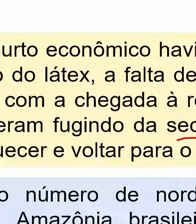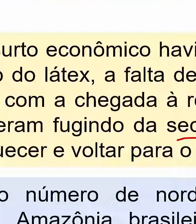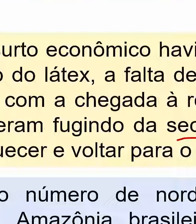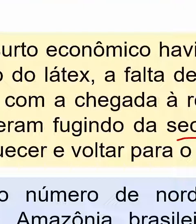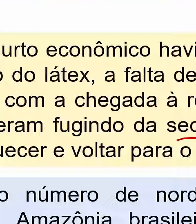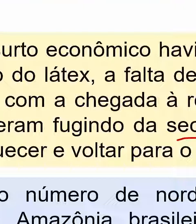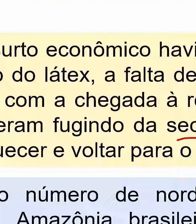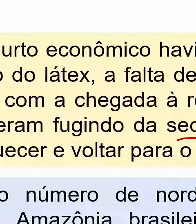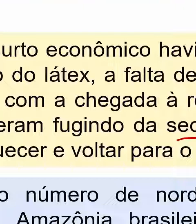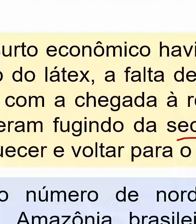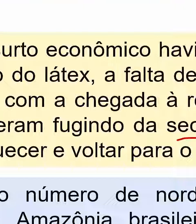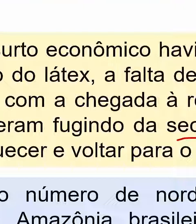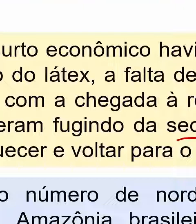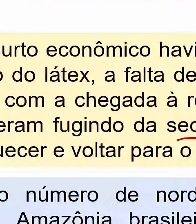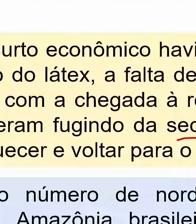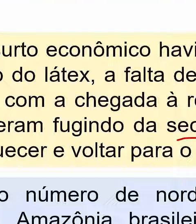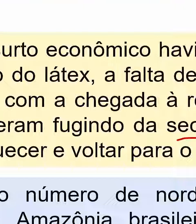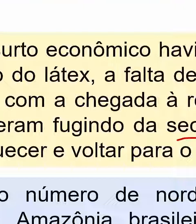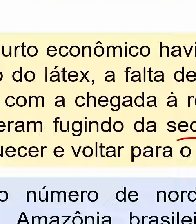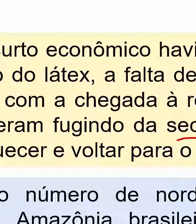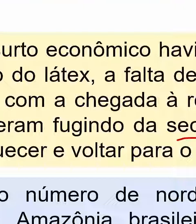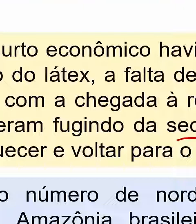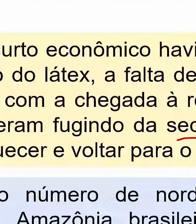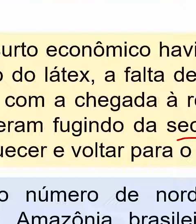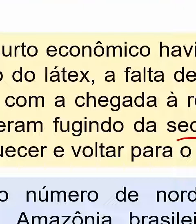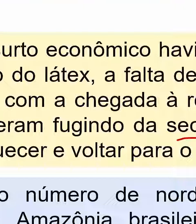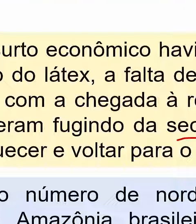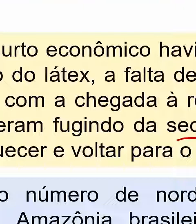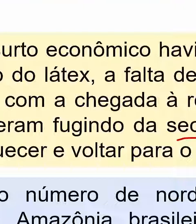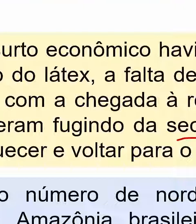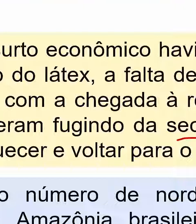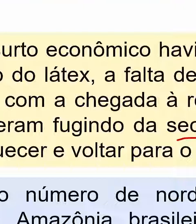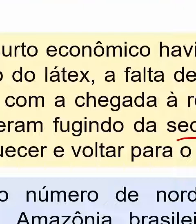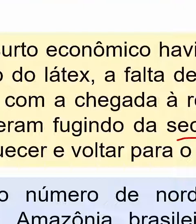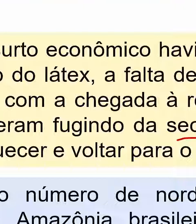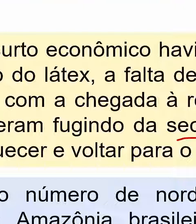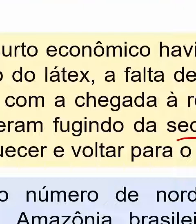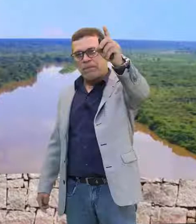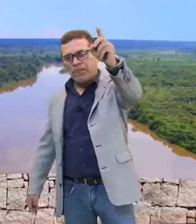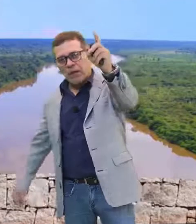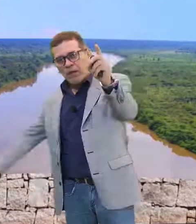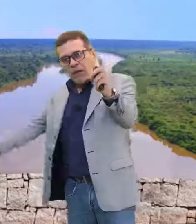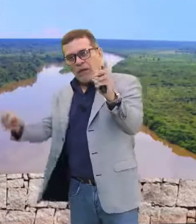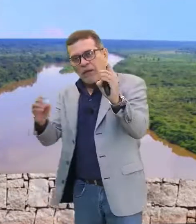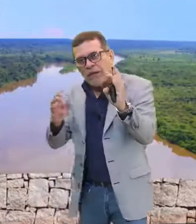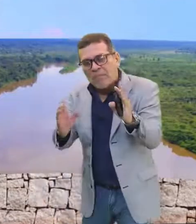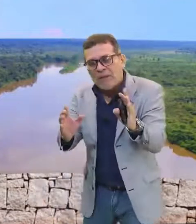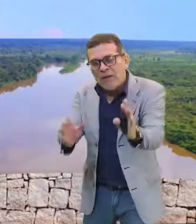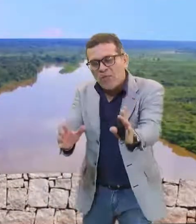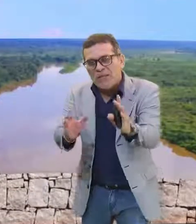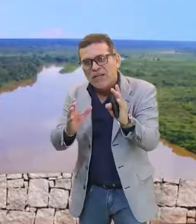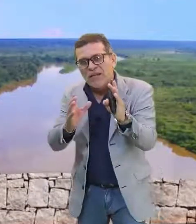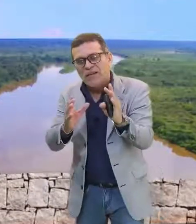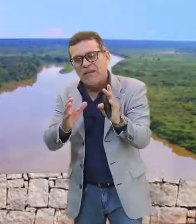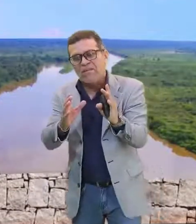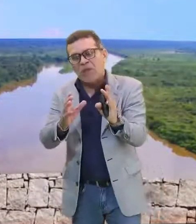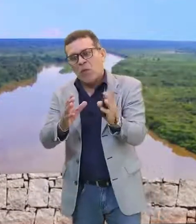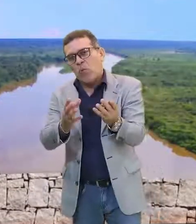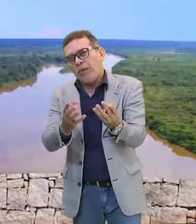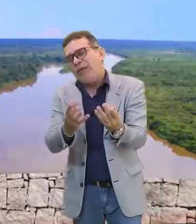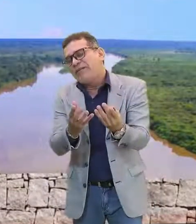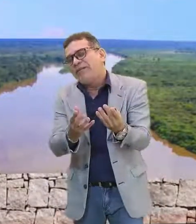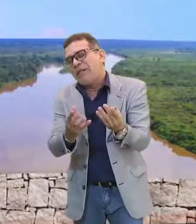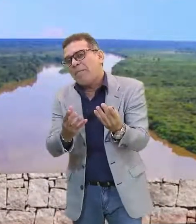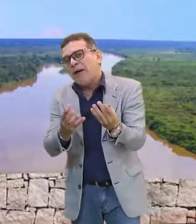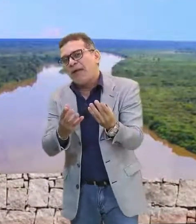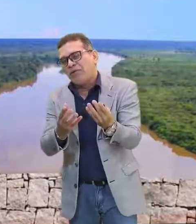mil. Mas, o interessante é você também lembrar, chega aí comigo, diretor, lembre, não esqueça,